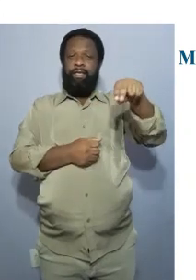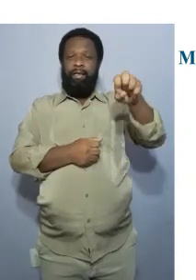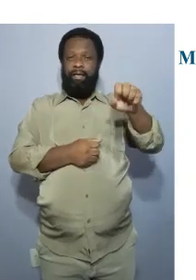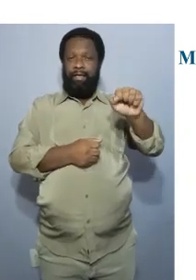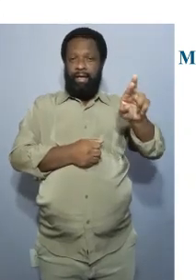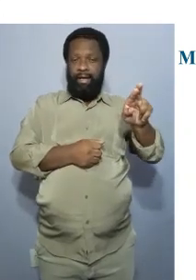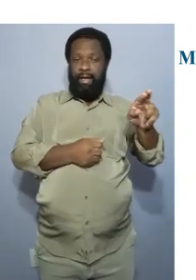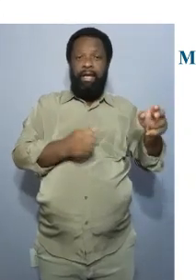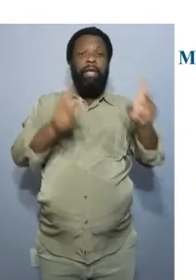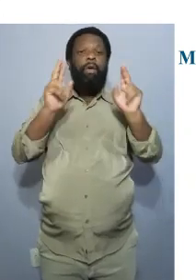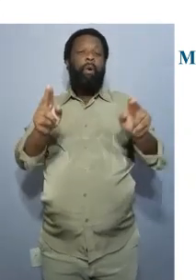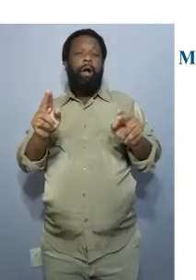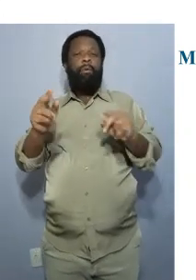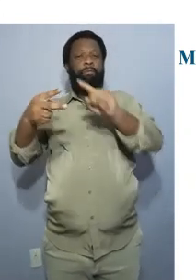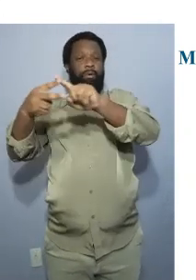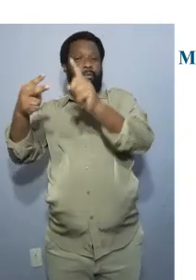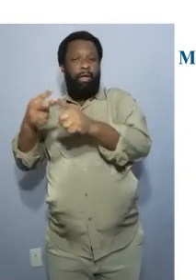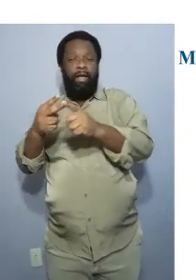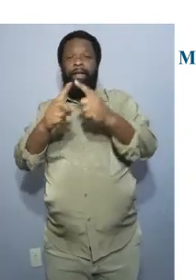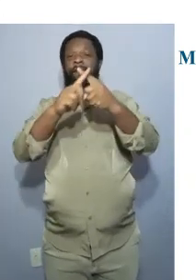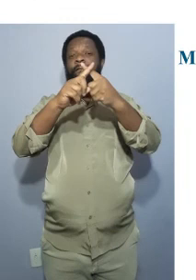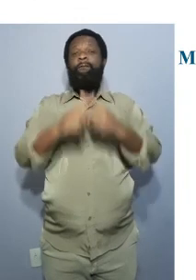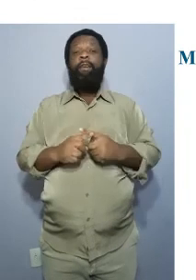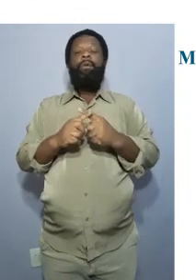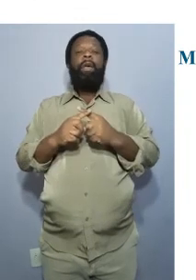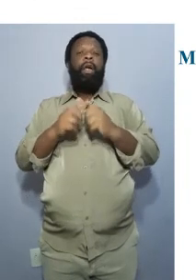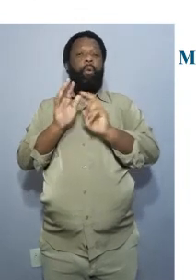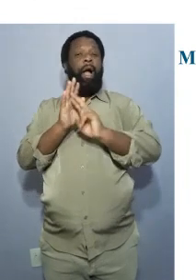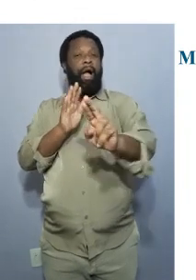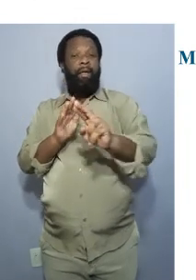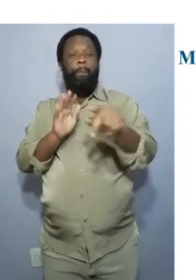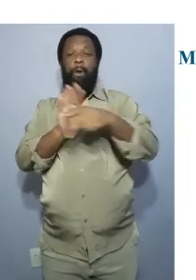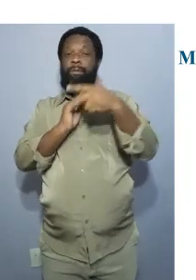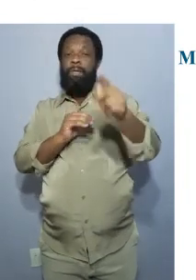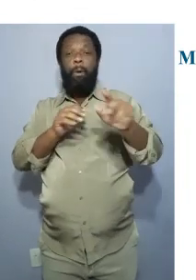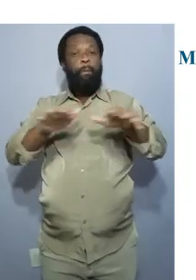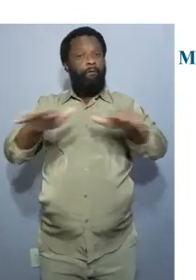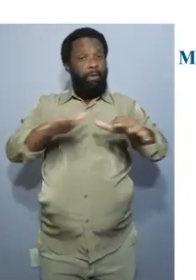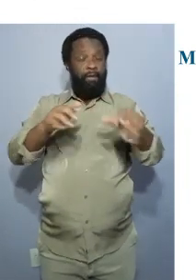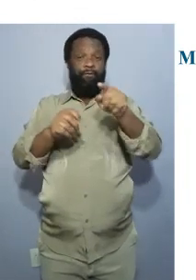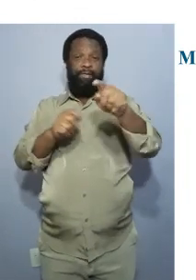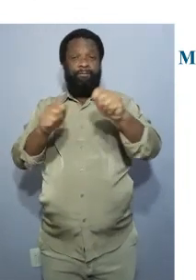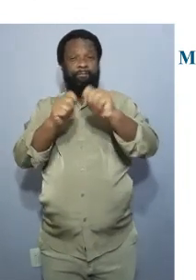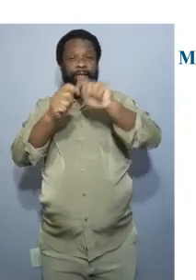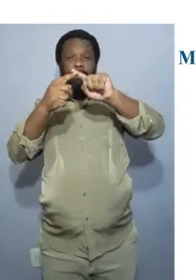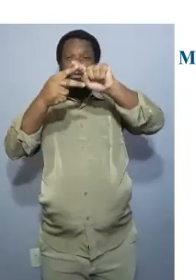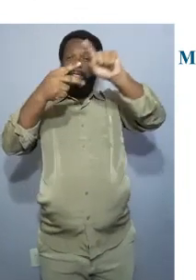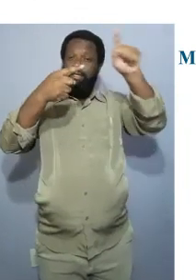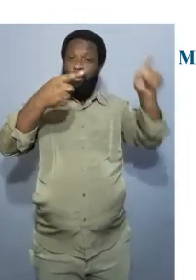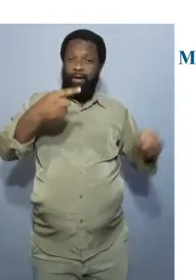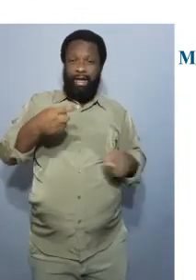ou colocando igual a angular, vezes o raio daquele movimento que você está realizando, daquela circunferência que você está desenhando ali